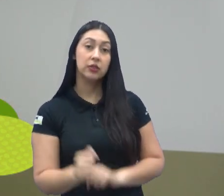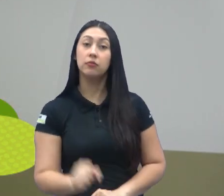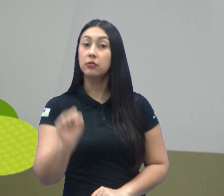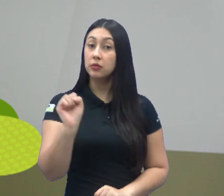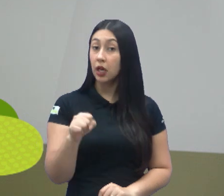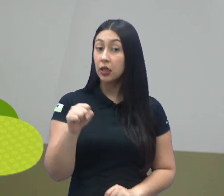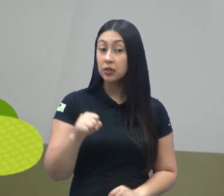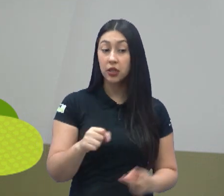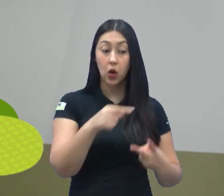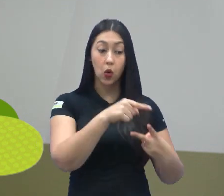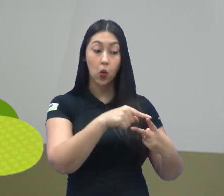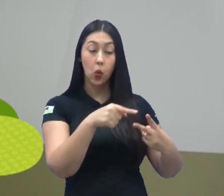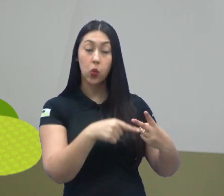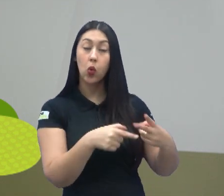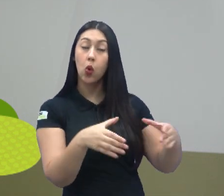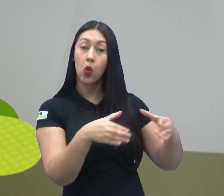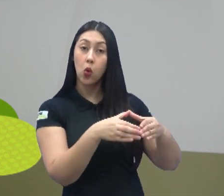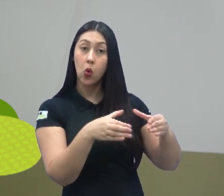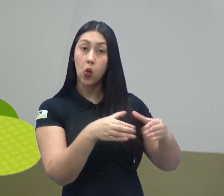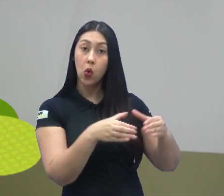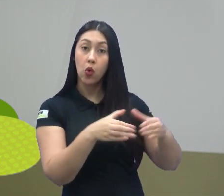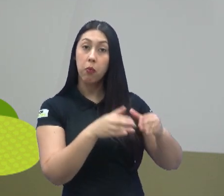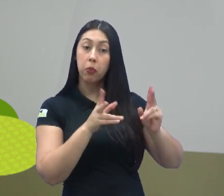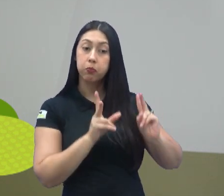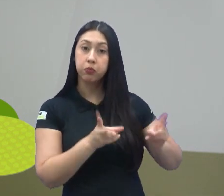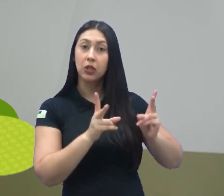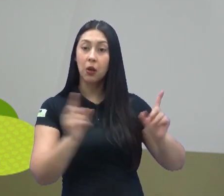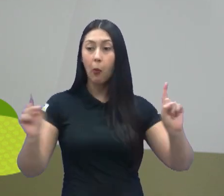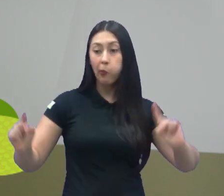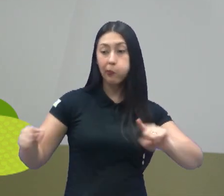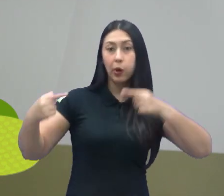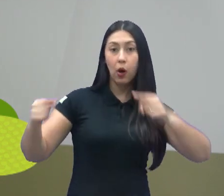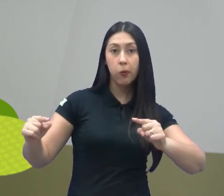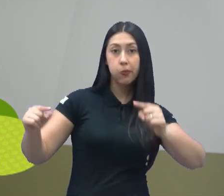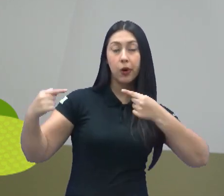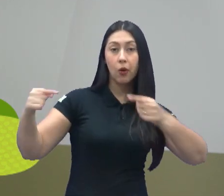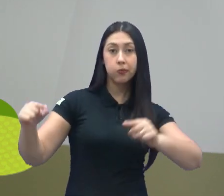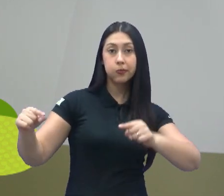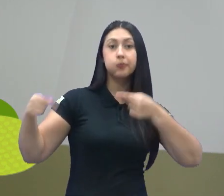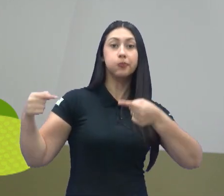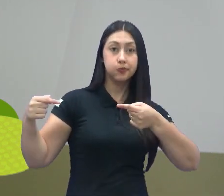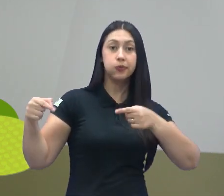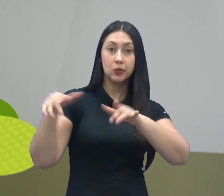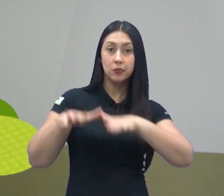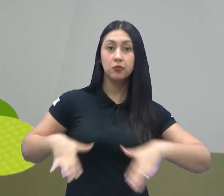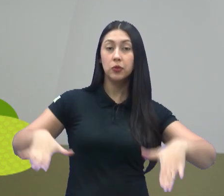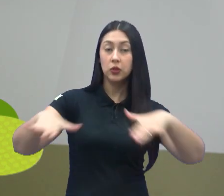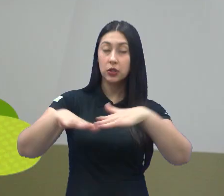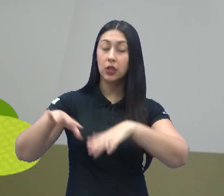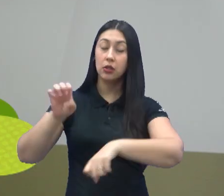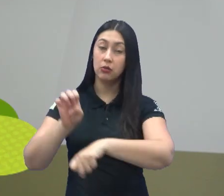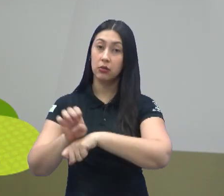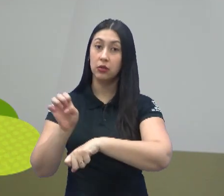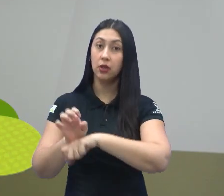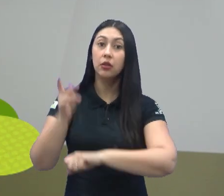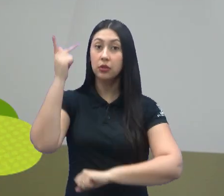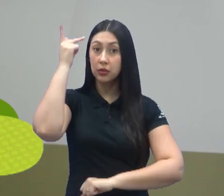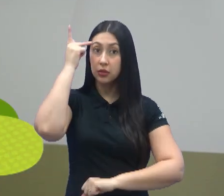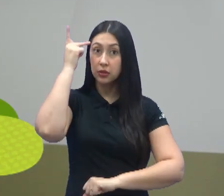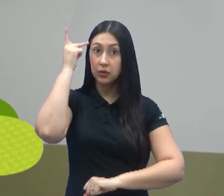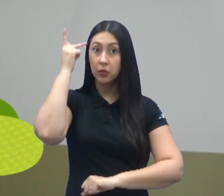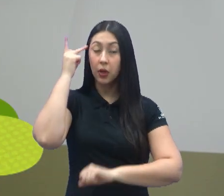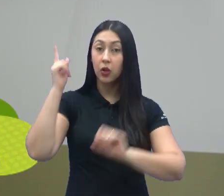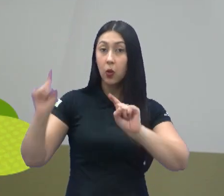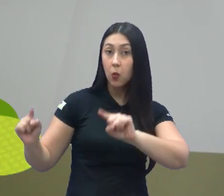2 equipes que nos últimos anos vêm rivalizando dentro do cenário paulista, né? Esse